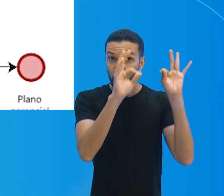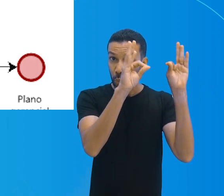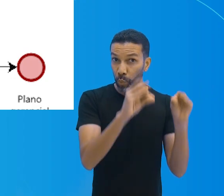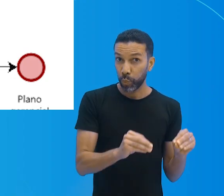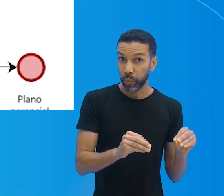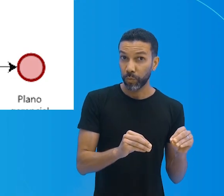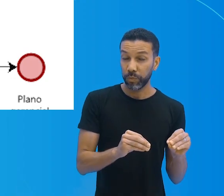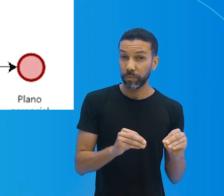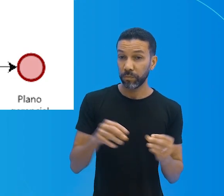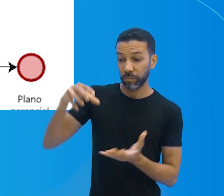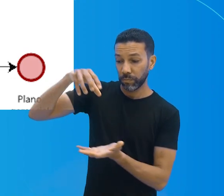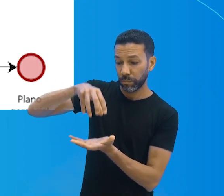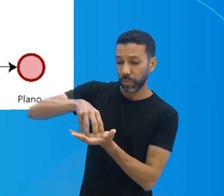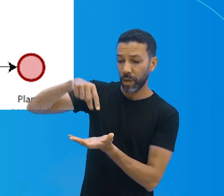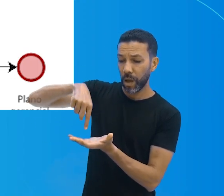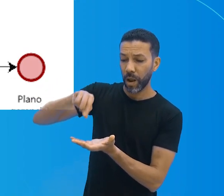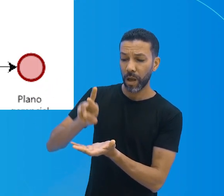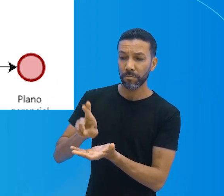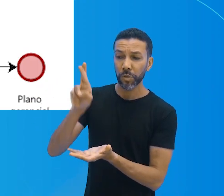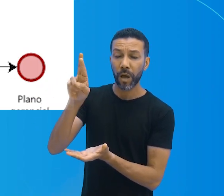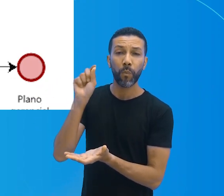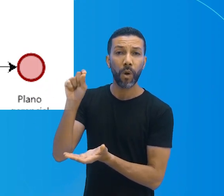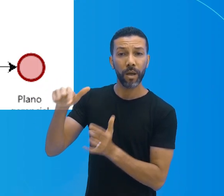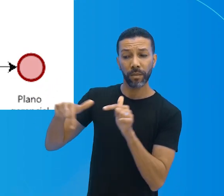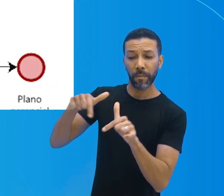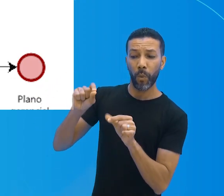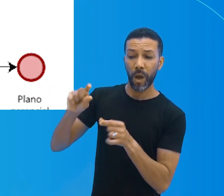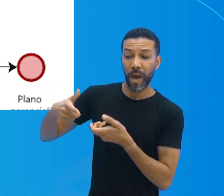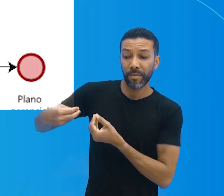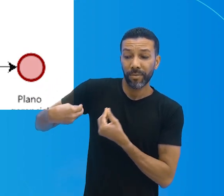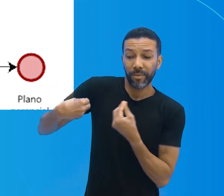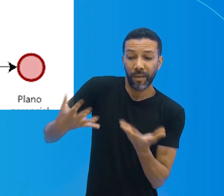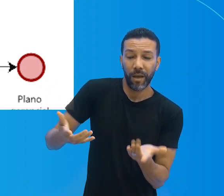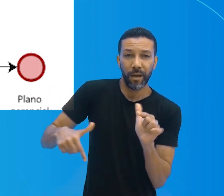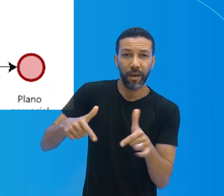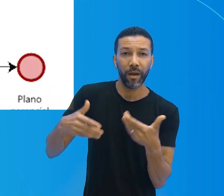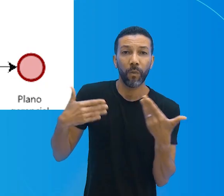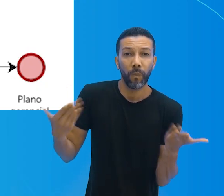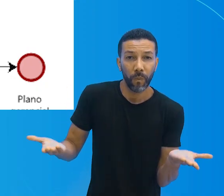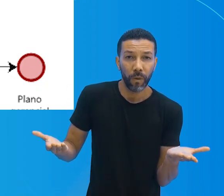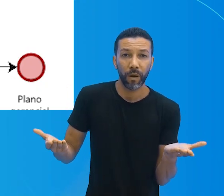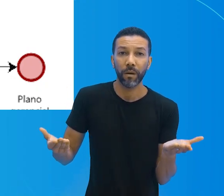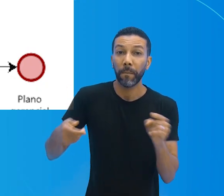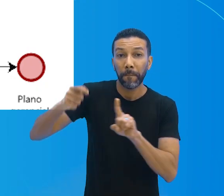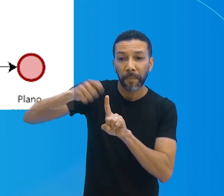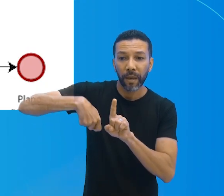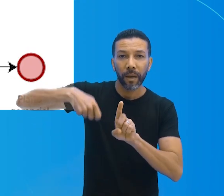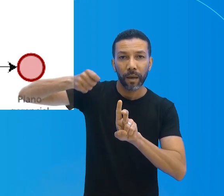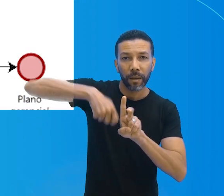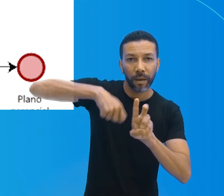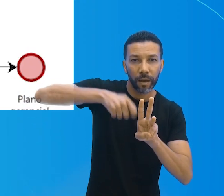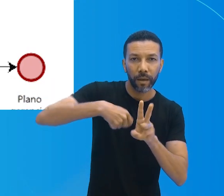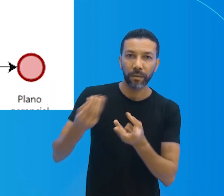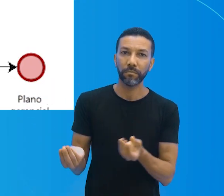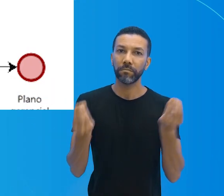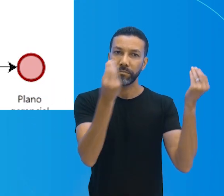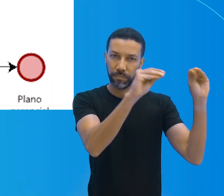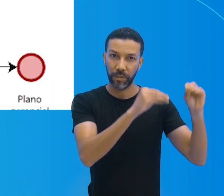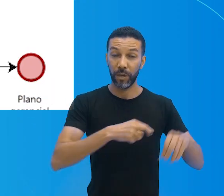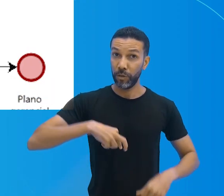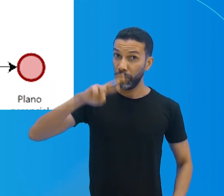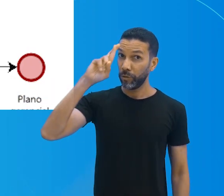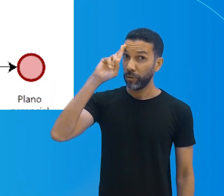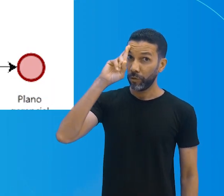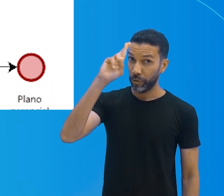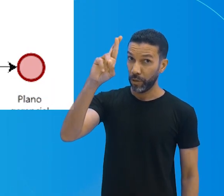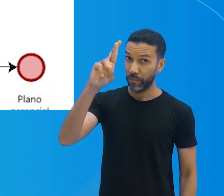sistema o que é que aquela unidade trabalha, quais são as entregas de trabalho que ela vai fazer mensalmente, tá? Então o chefe